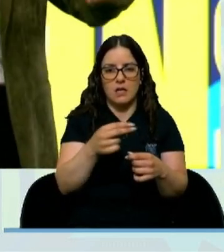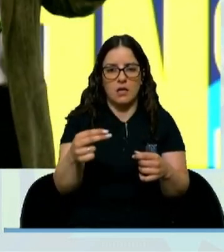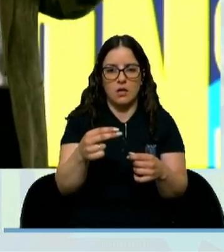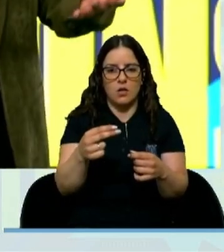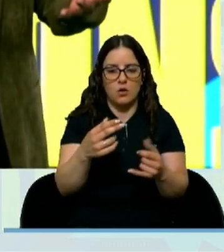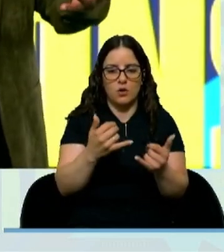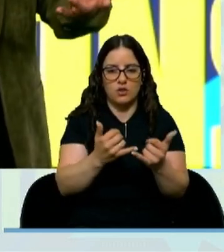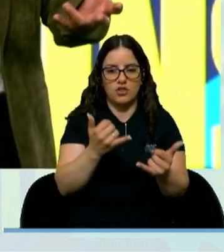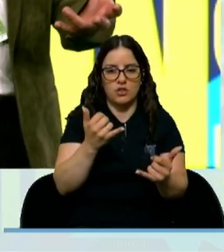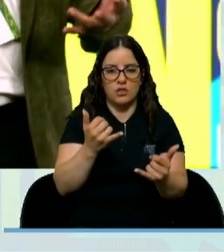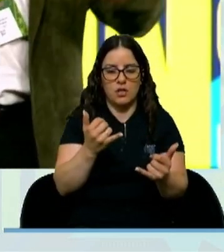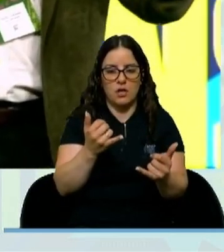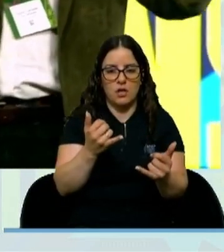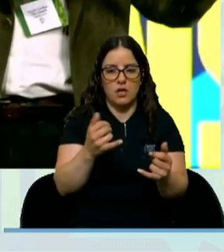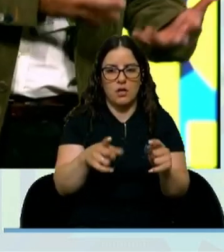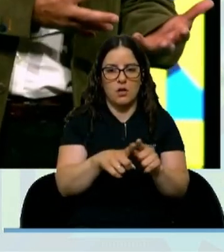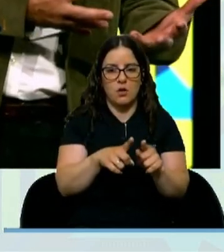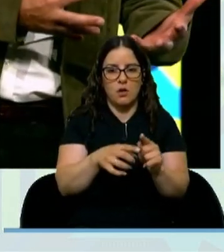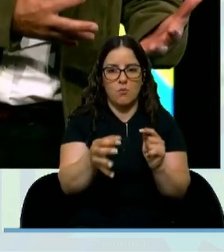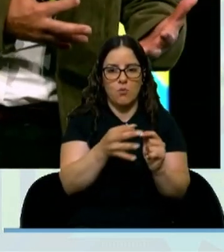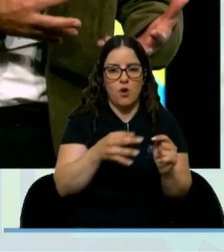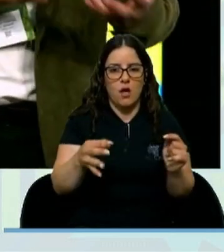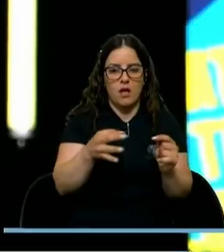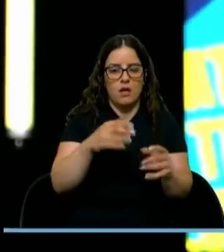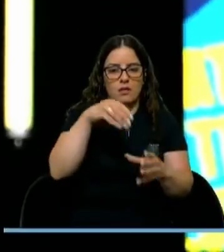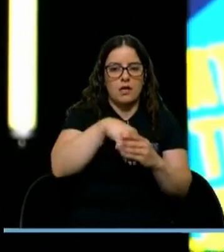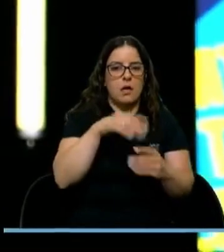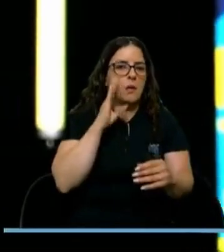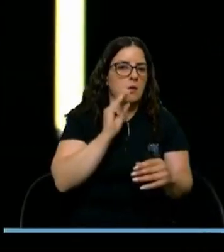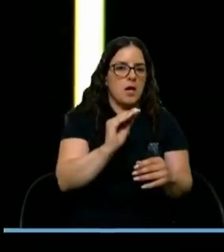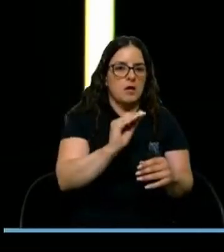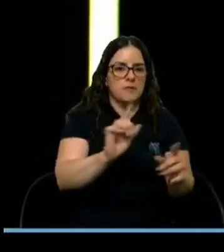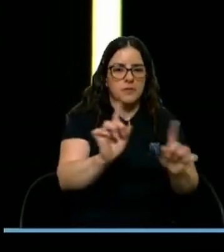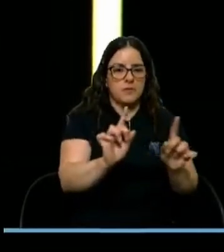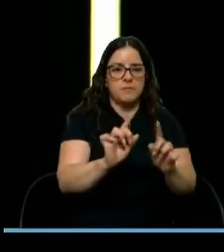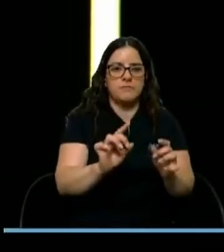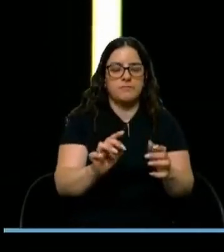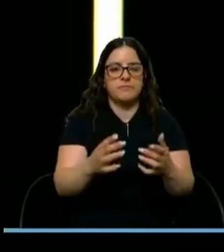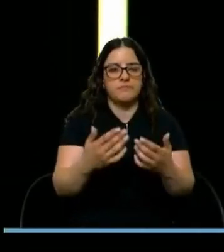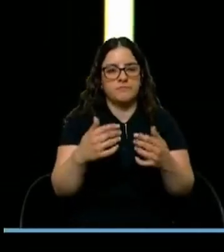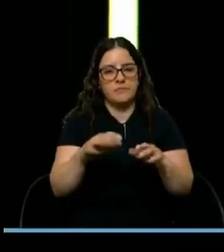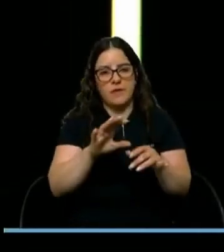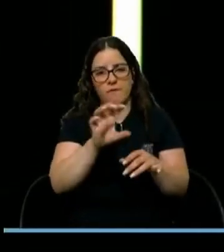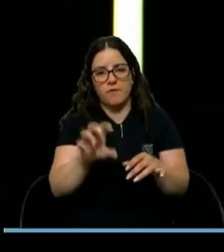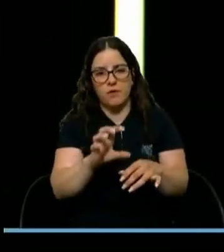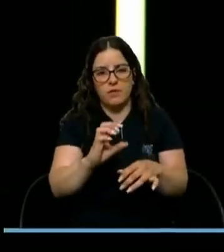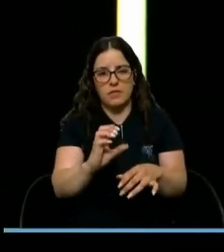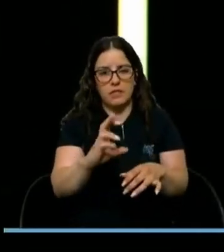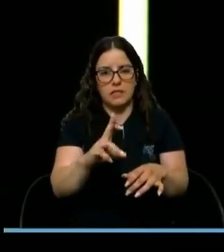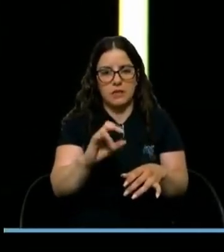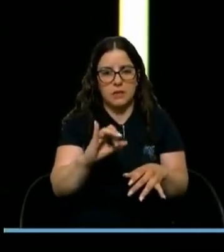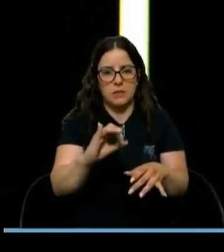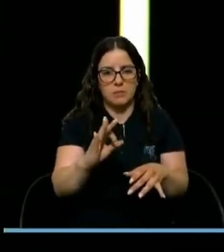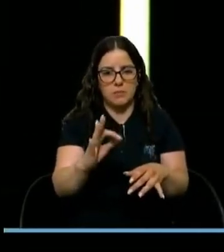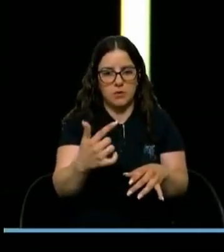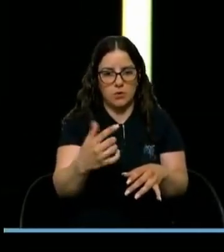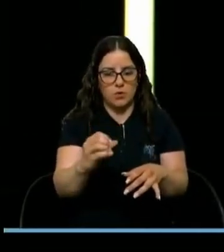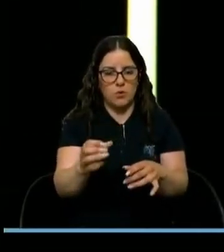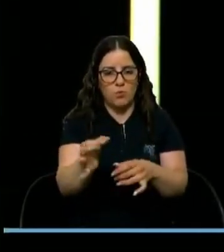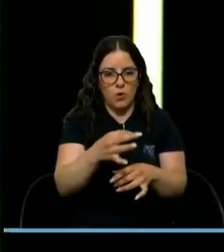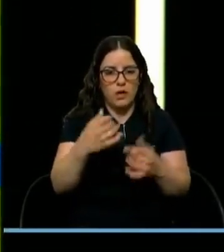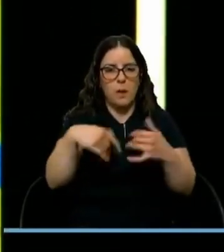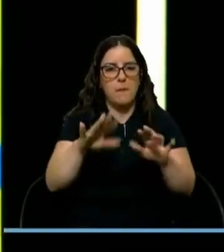massa monetária euro, que em vez de estar na conta dos bancos, está em formato de cripto, mas é colocado em circulação pelos próprios